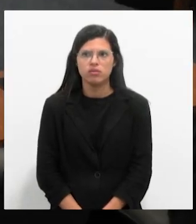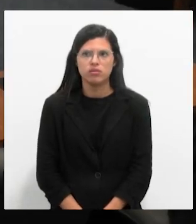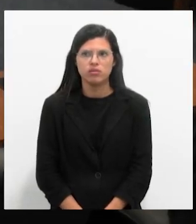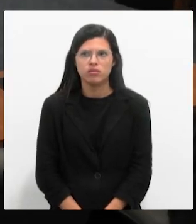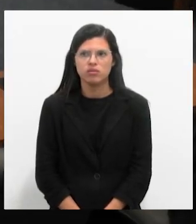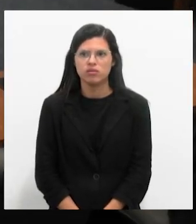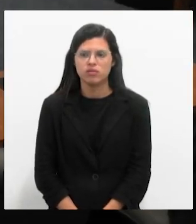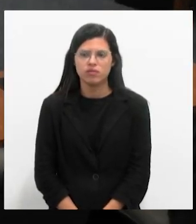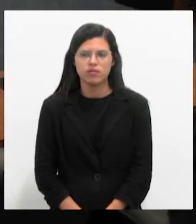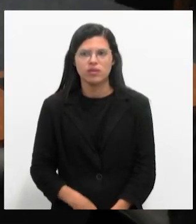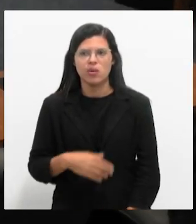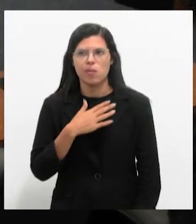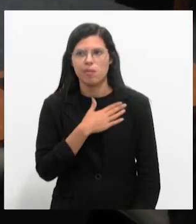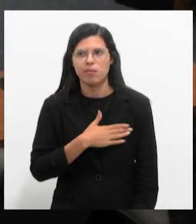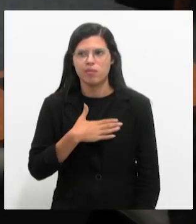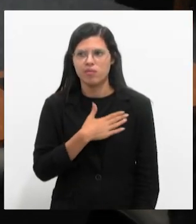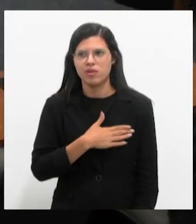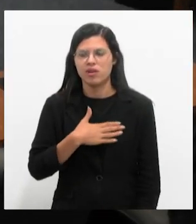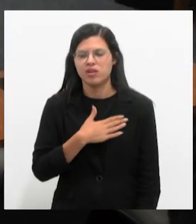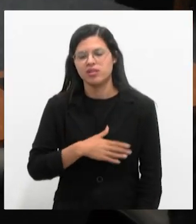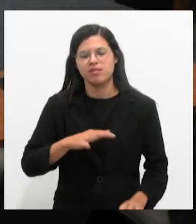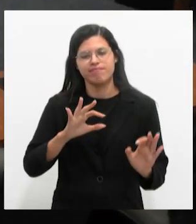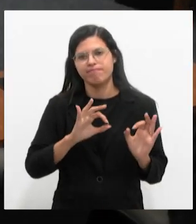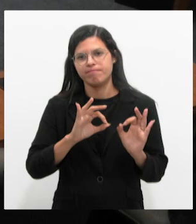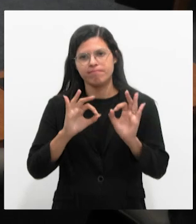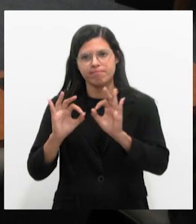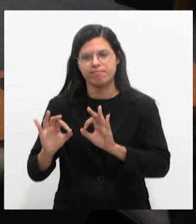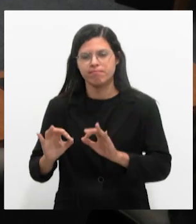É um prazer ouvir a sua fala, Luiz Paulo.